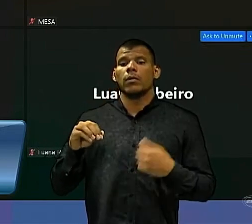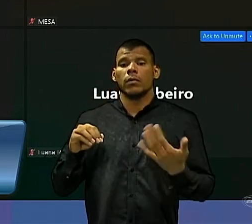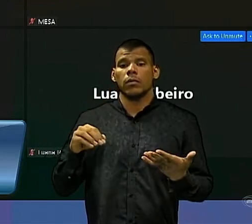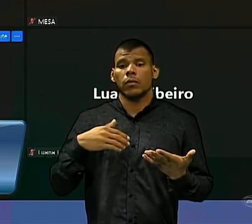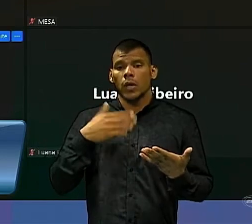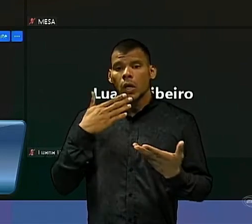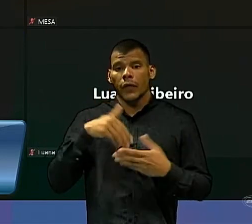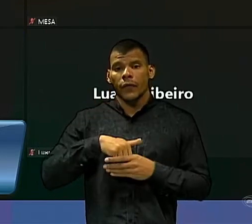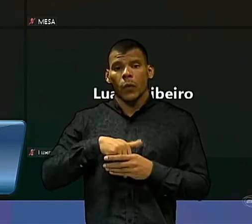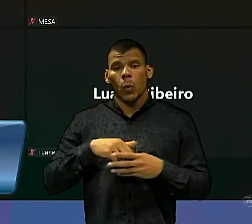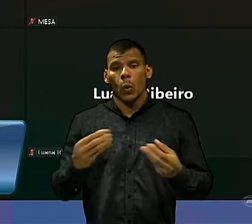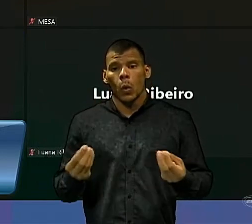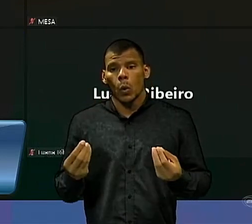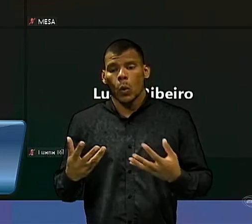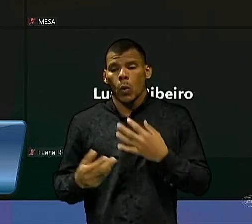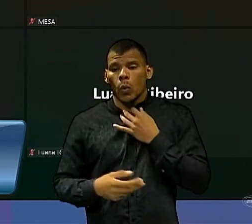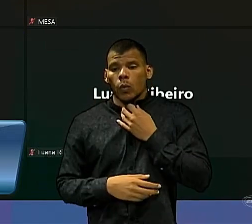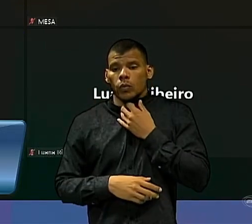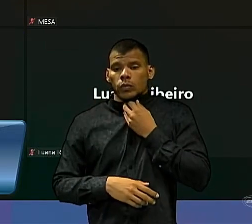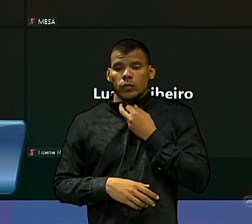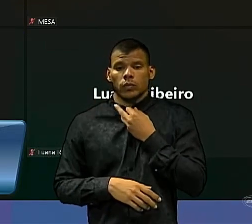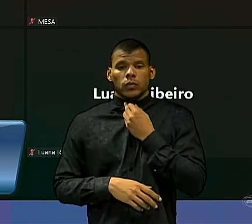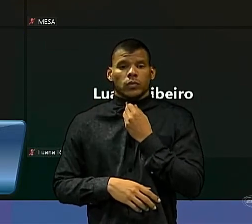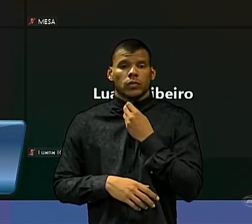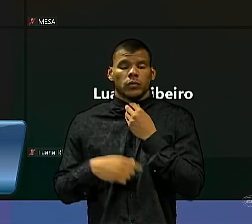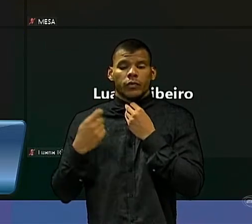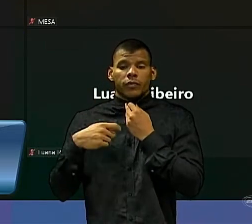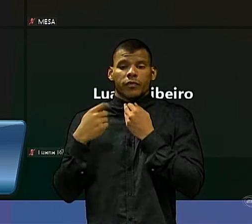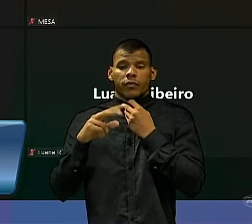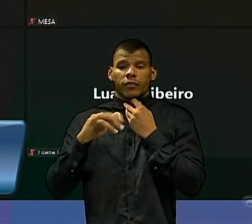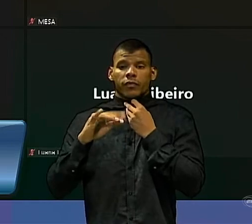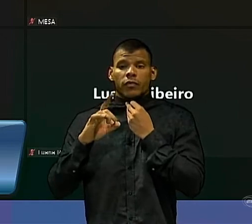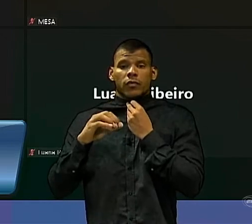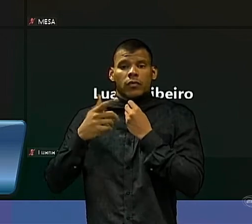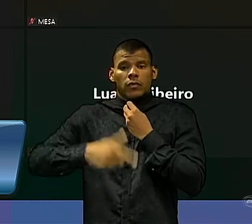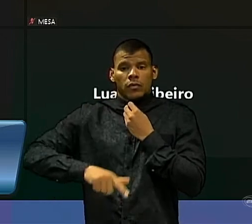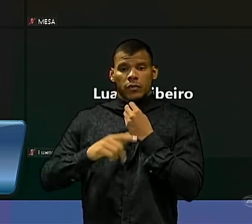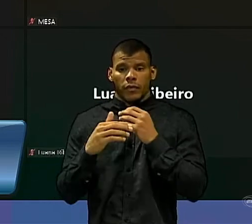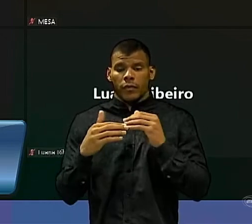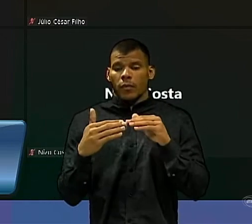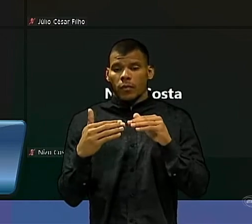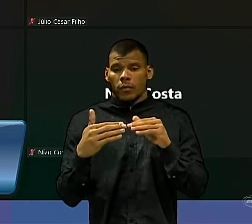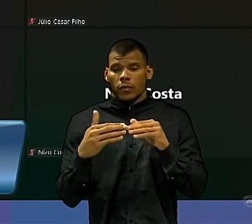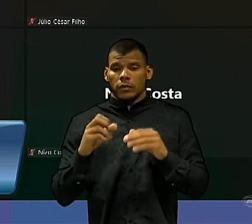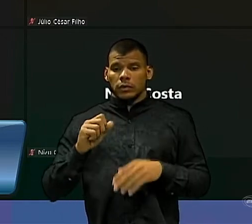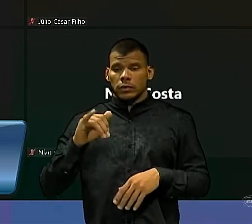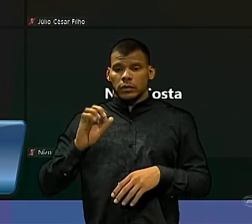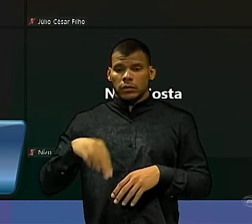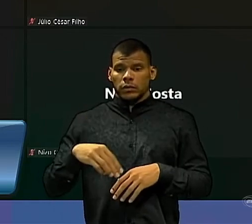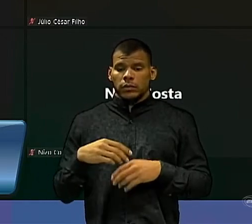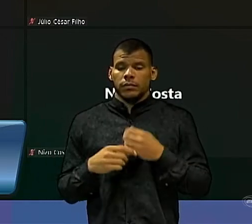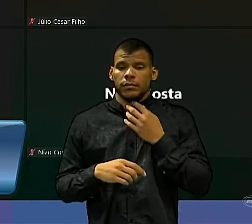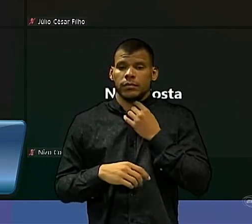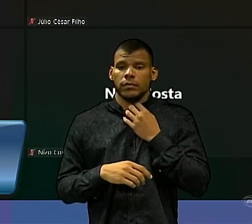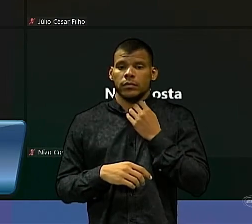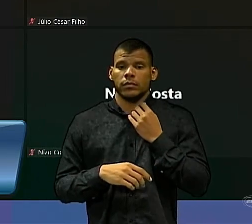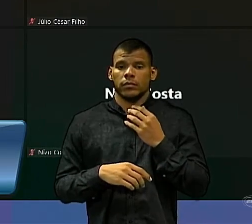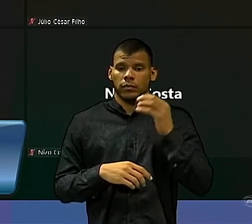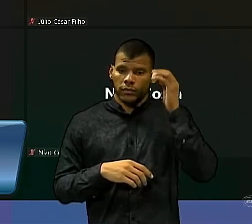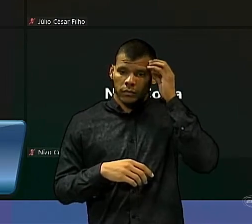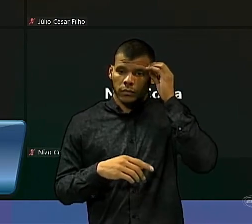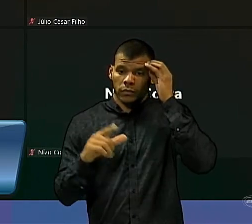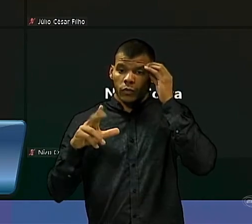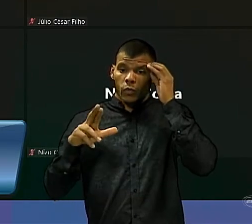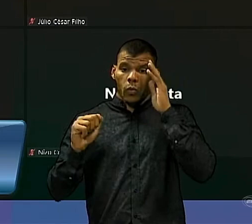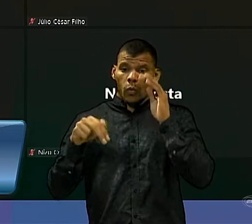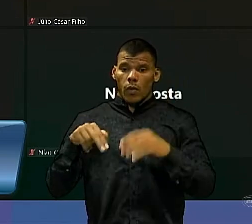Como vota, deputada, e por favor, o vídeo. registrando novamente o meu voto, sim. Ok, minha deputada querida. Só a deputada